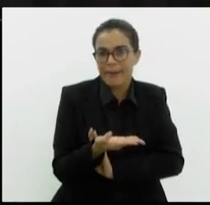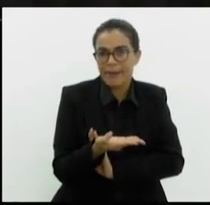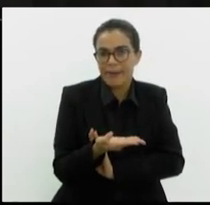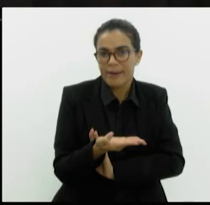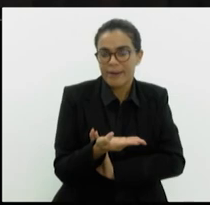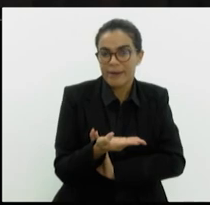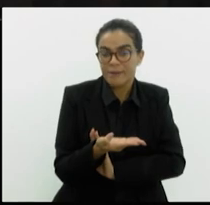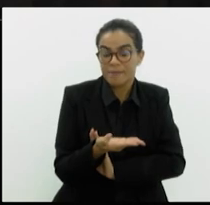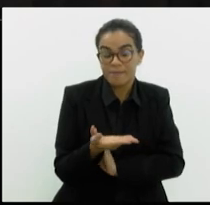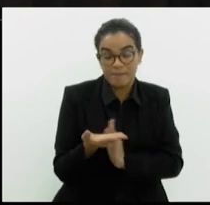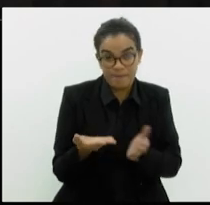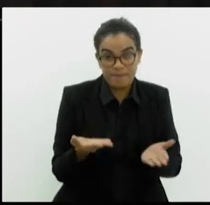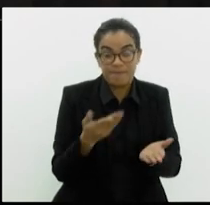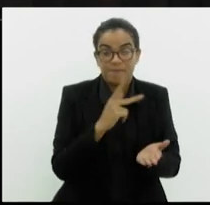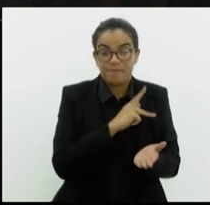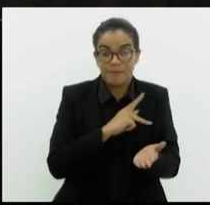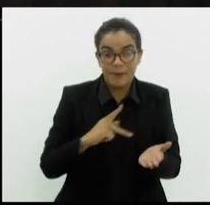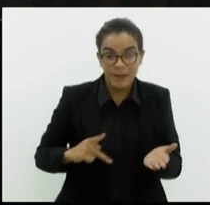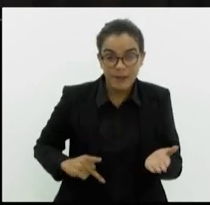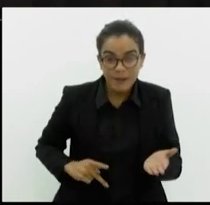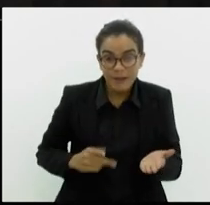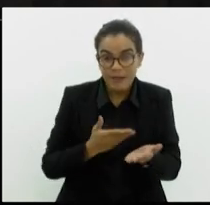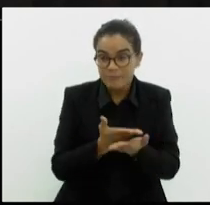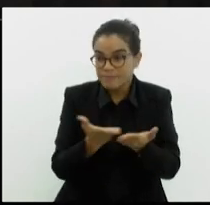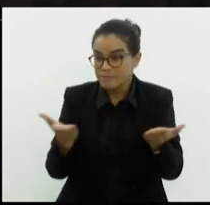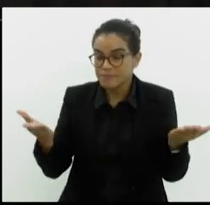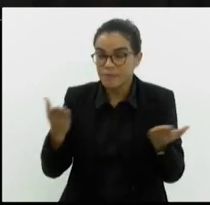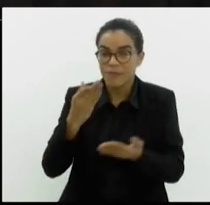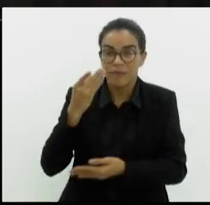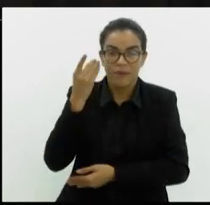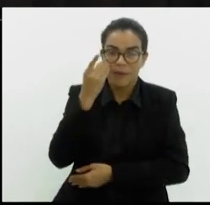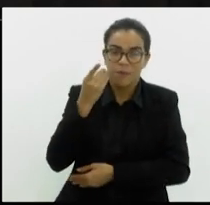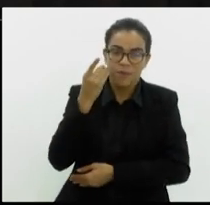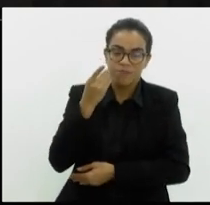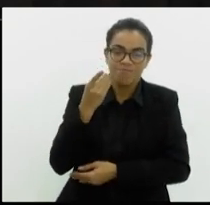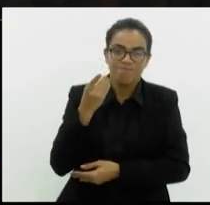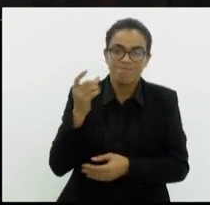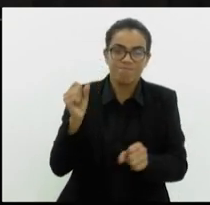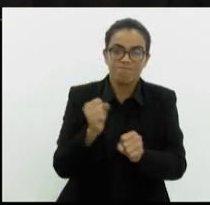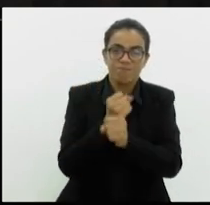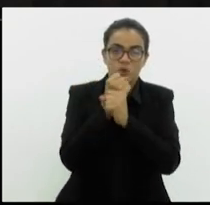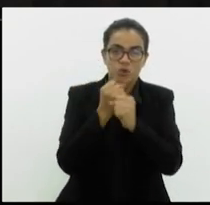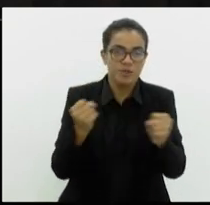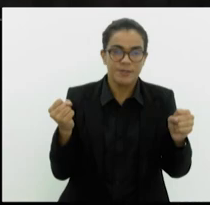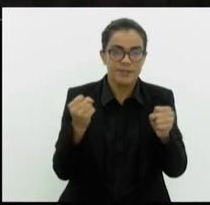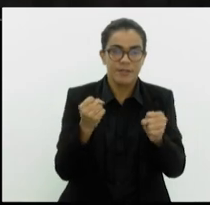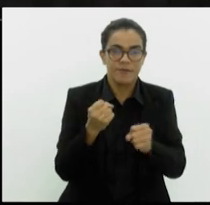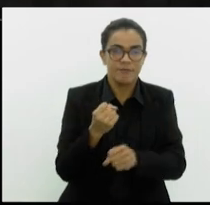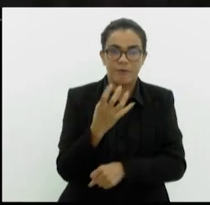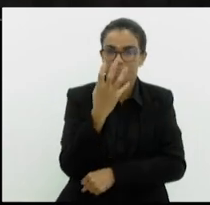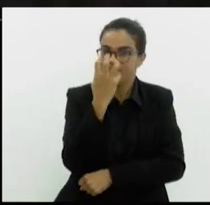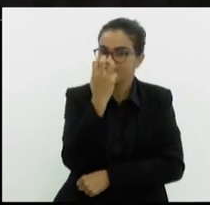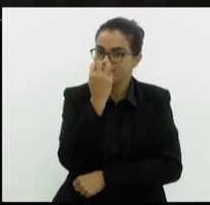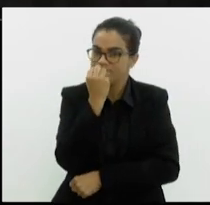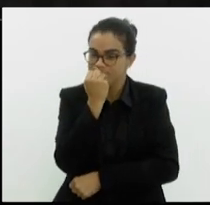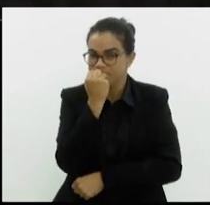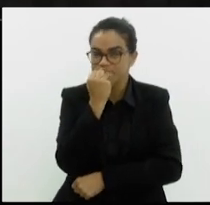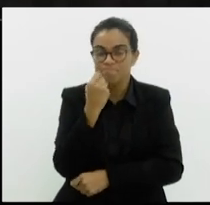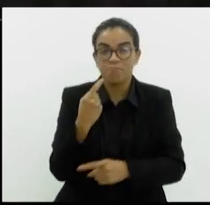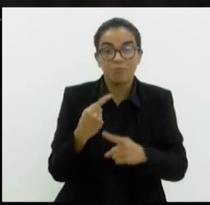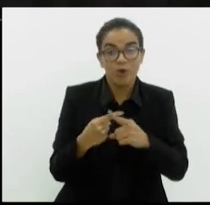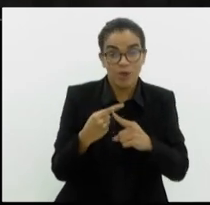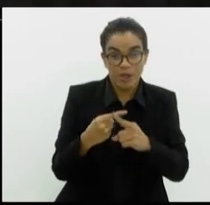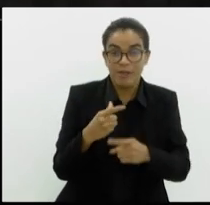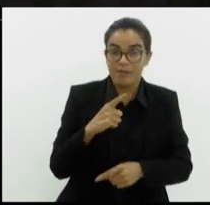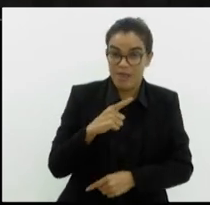Senhor presidente, senhores deputados, não dá para continuar silenciando em relação, até porque teve